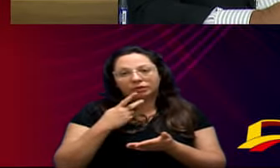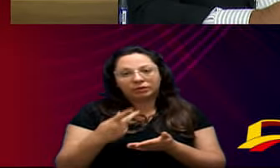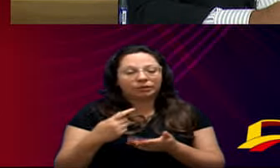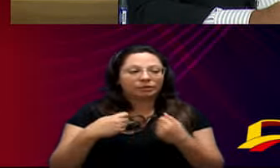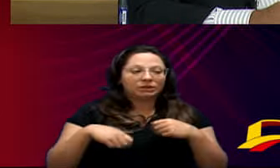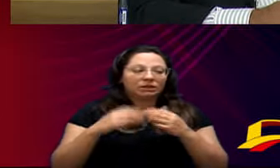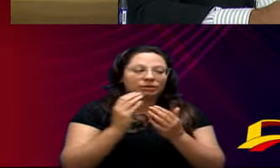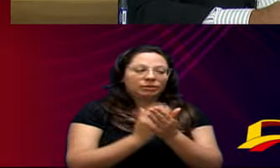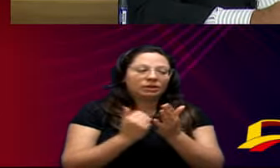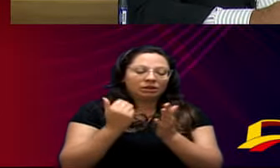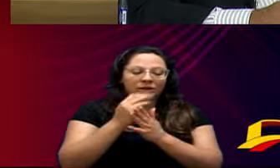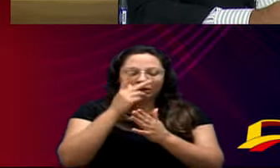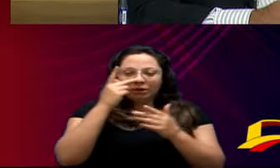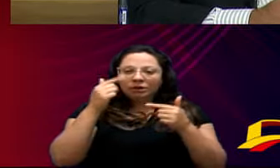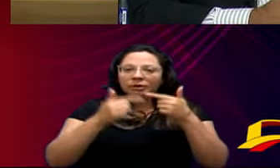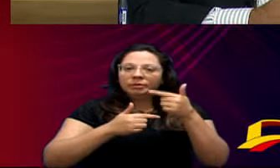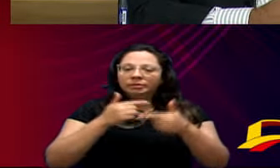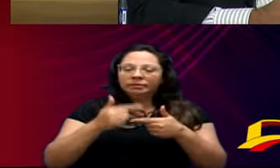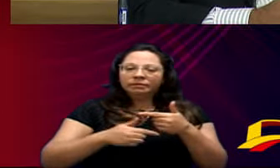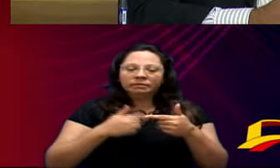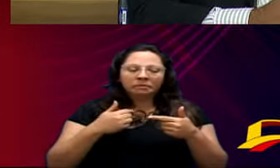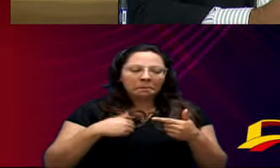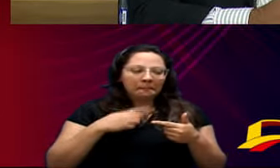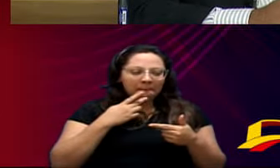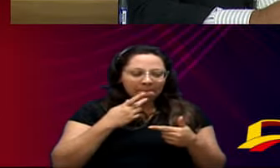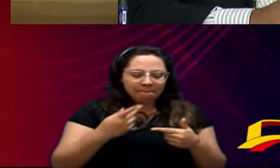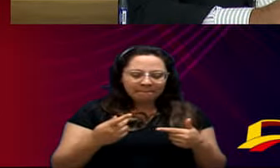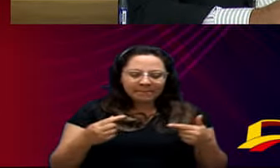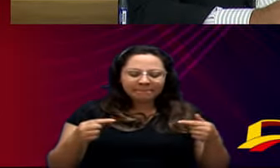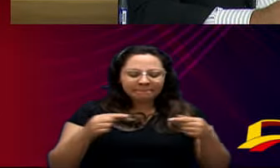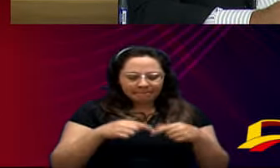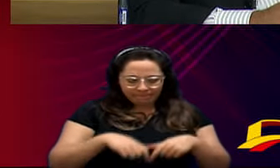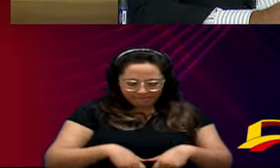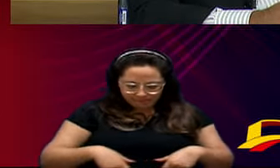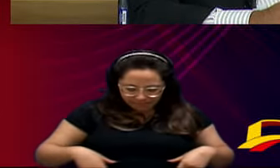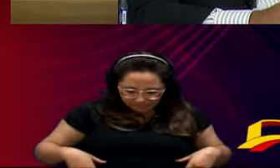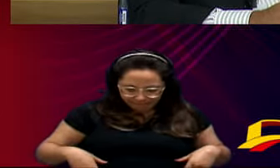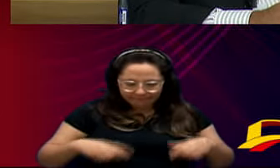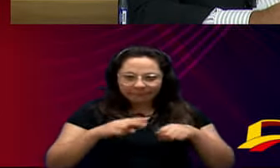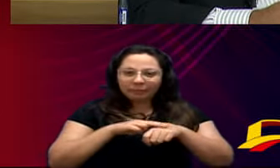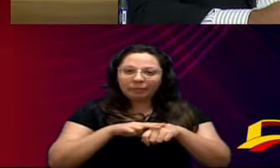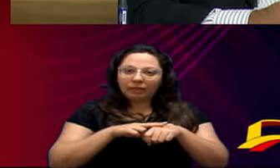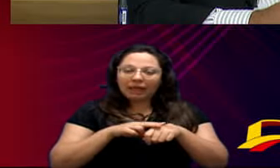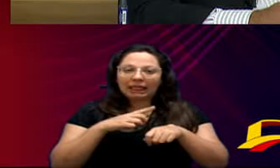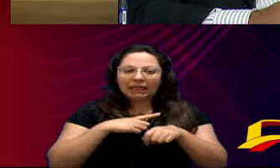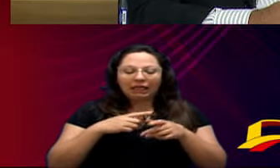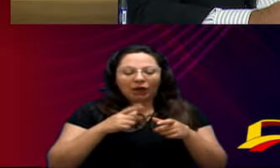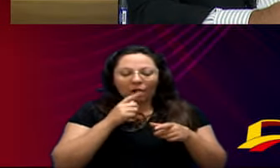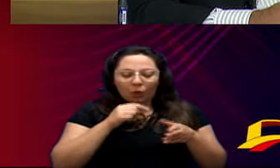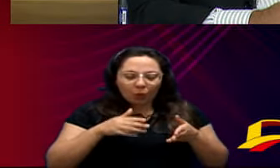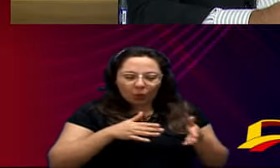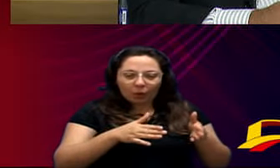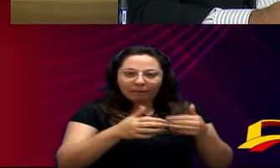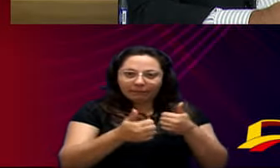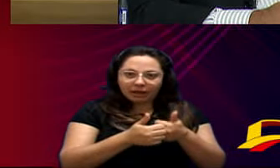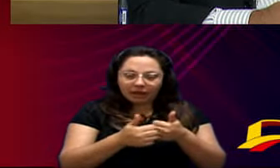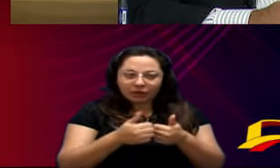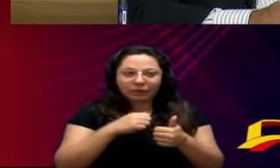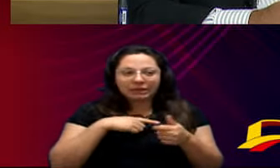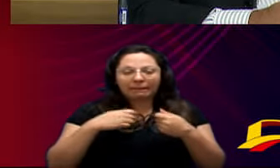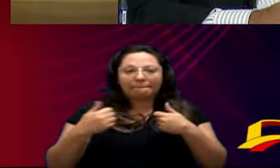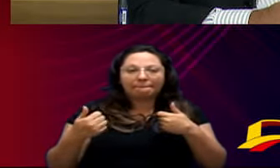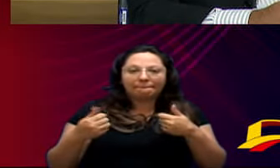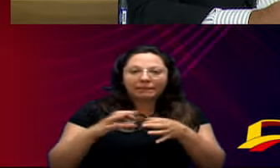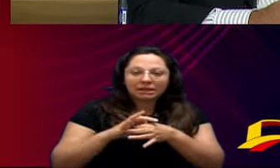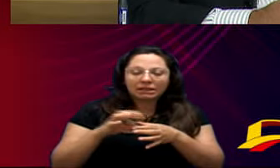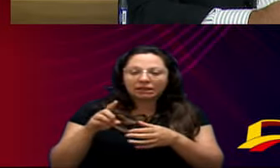servidores mas quando eu digo em relação aos cinturões verdes a gente tem Córrego próximo que daí tem que ter uma parceria né